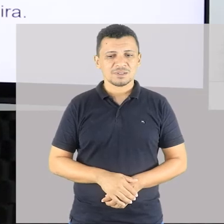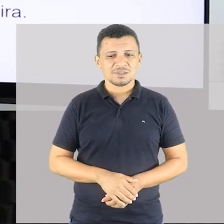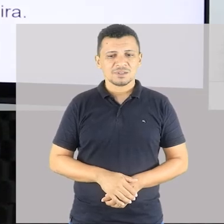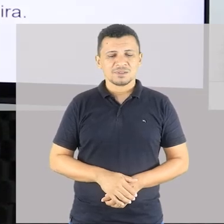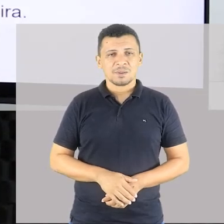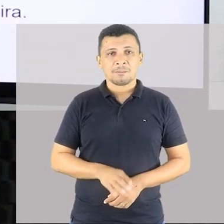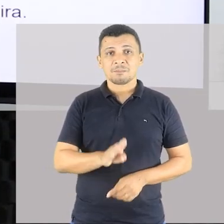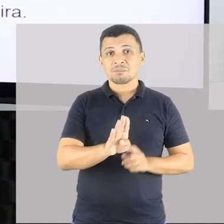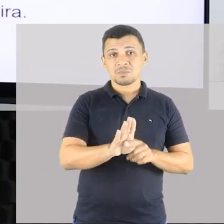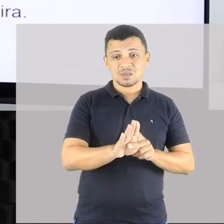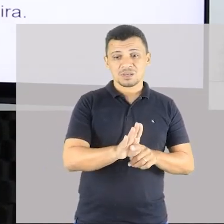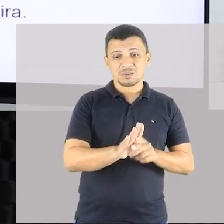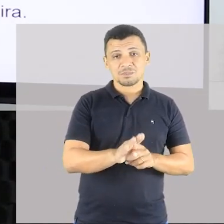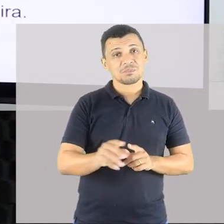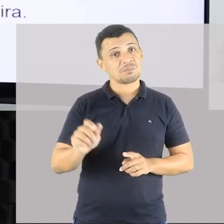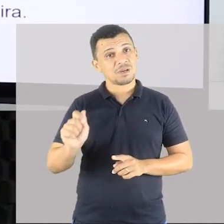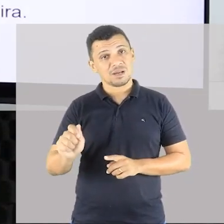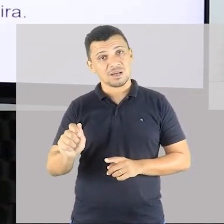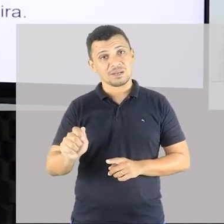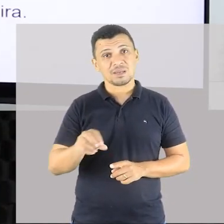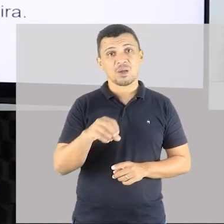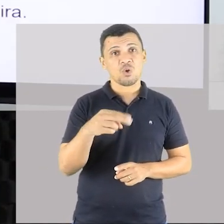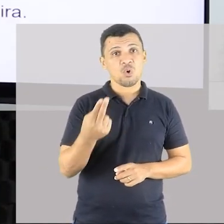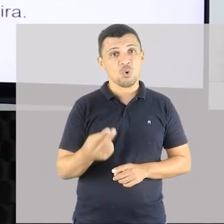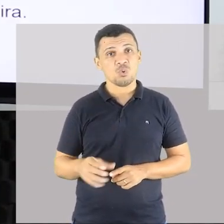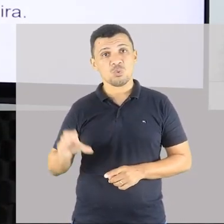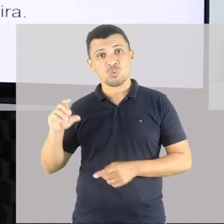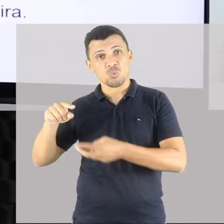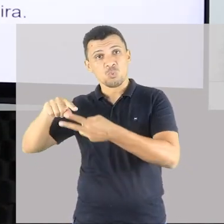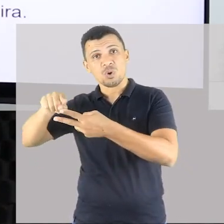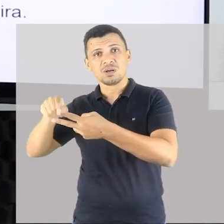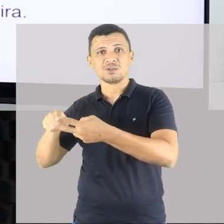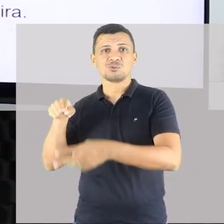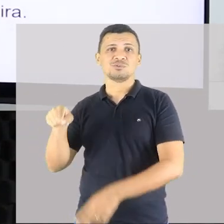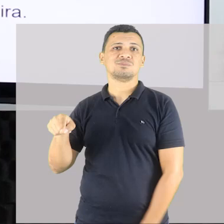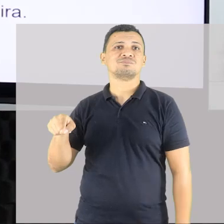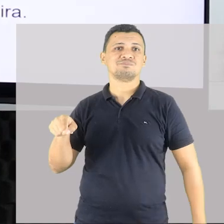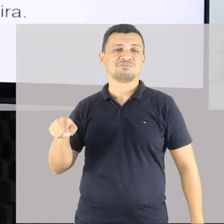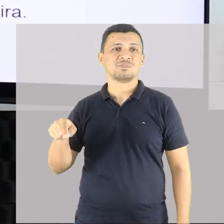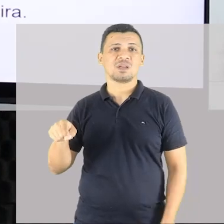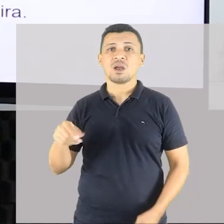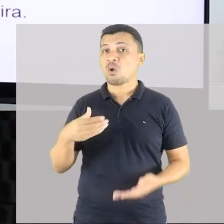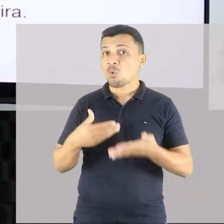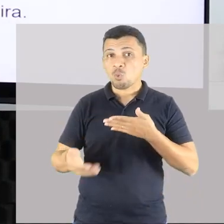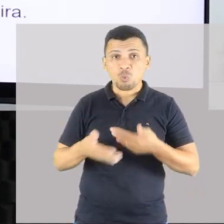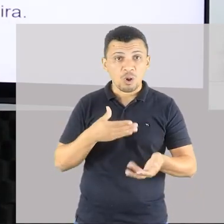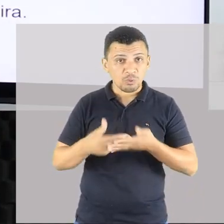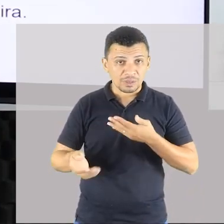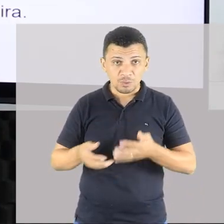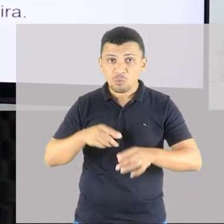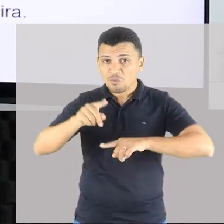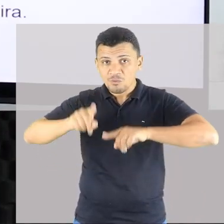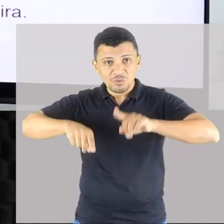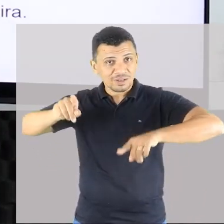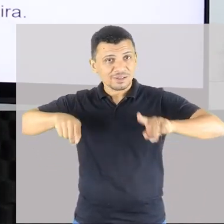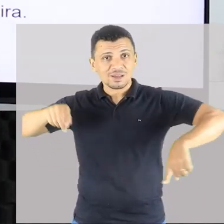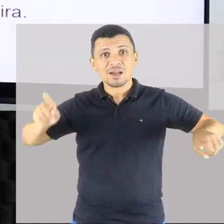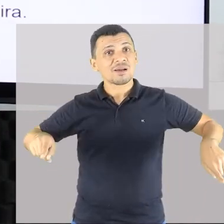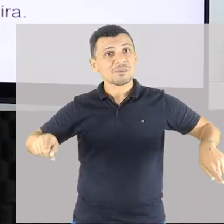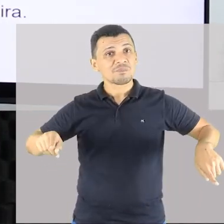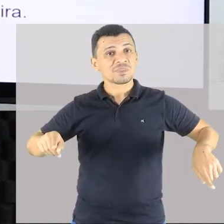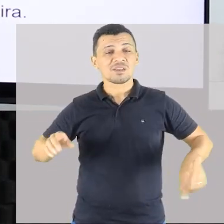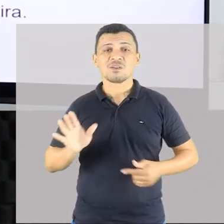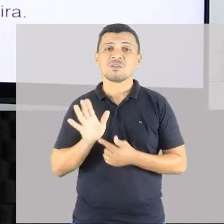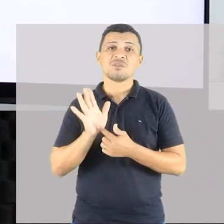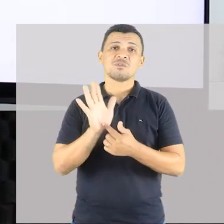ou varia o campo, ou varia a área, ou varia o ângulo. Então, se eu variar qualquer uma dessas grandezas, vai